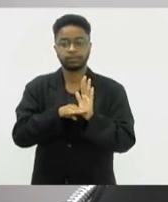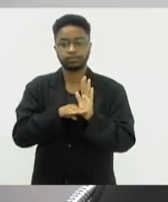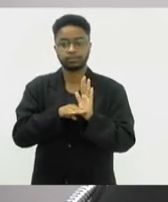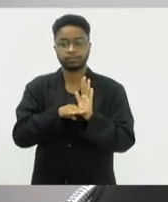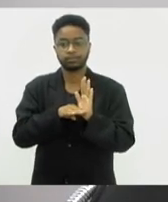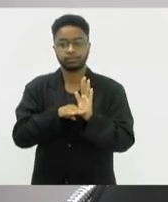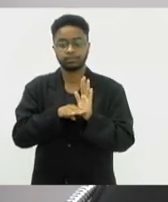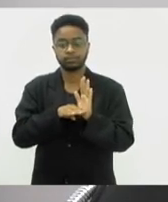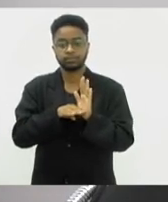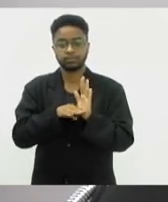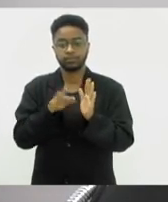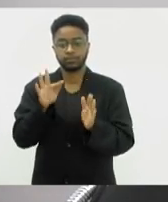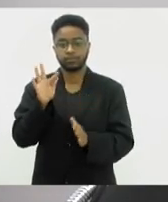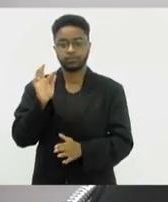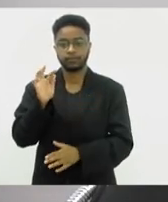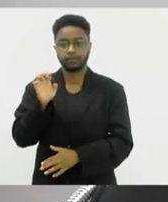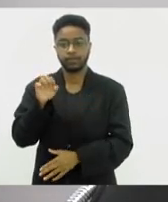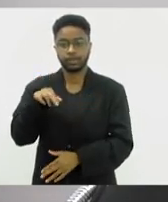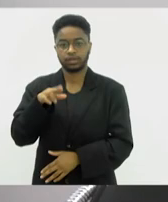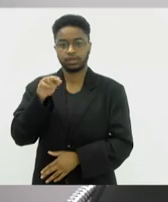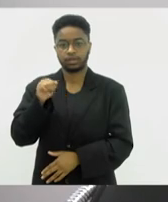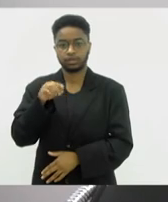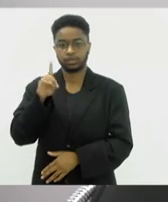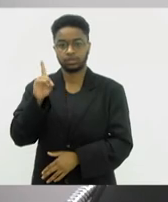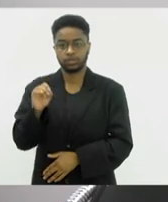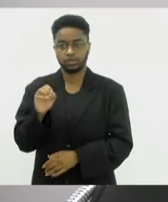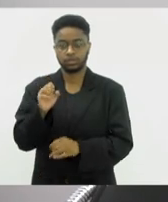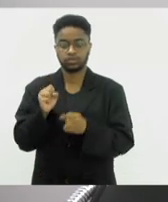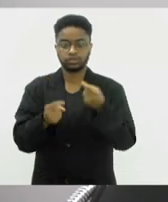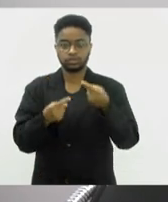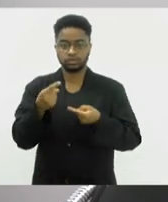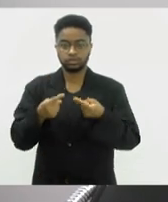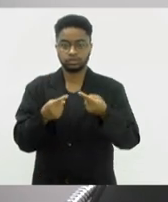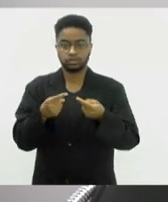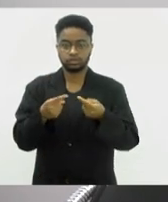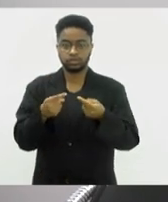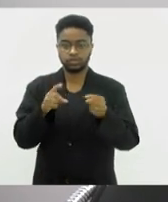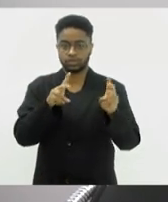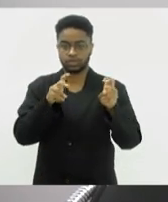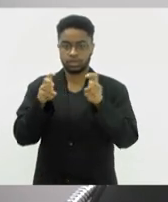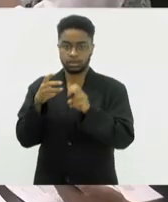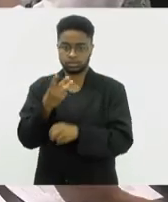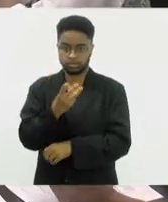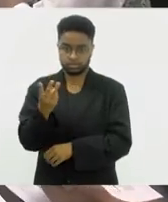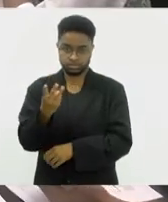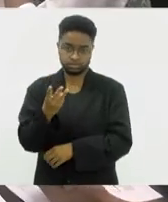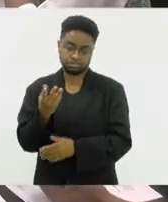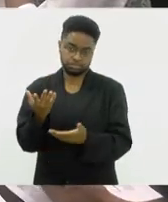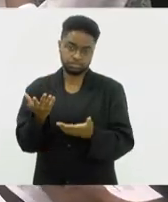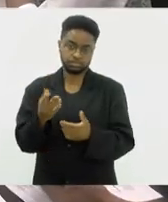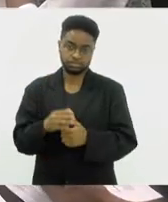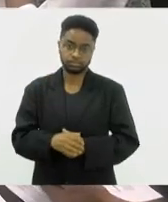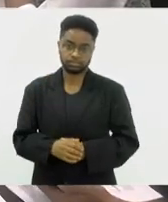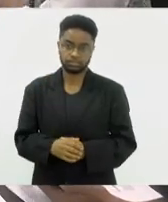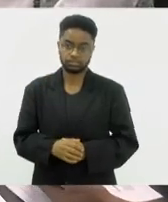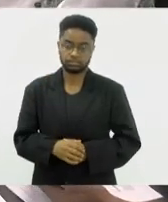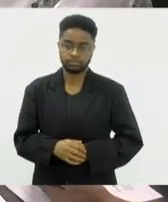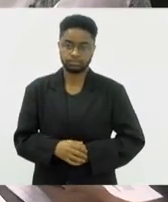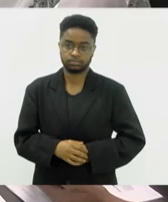deputado Fernando, para discutir esses três temas. Perfeito. Programa, campanha e